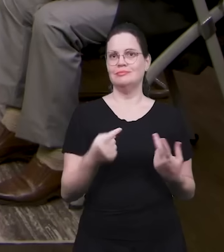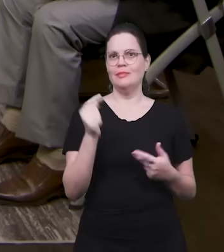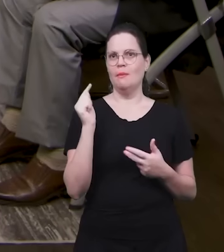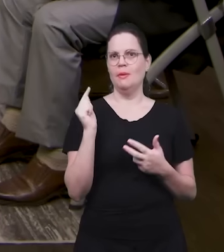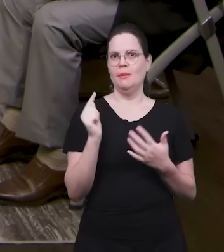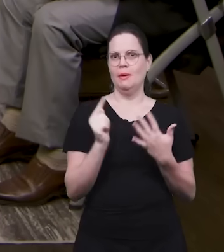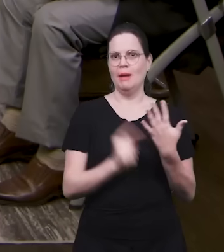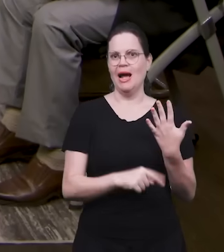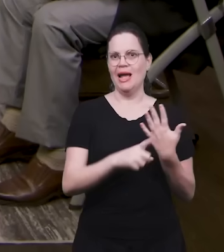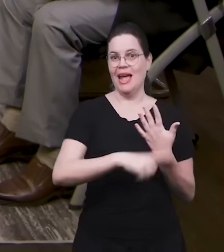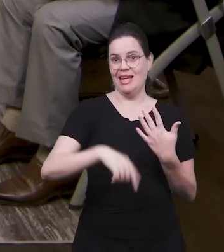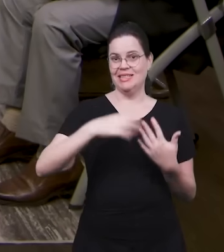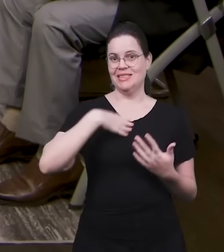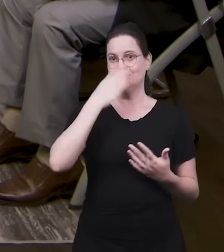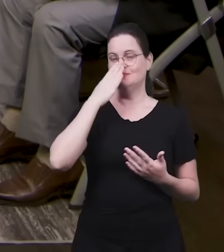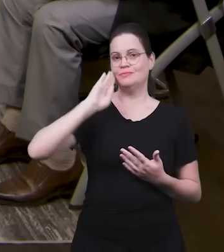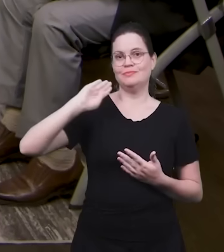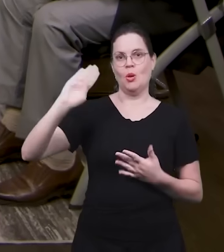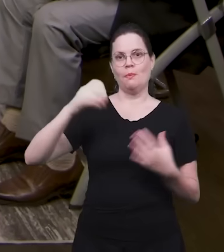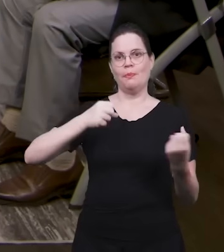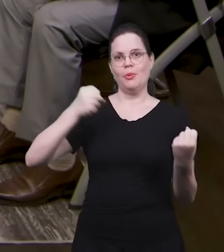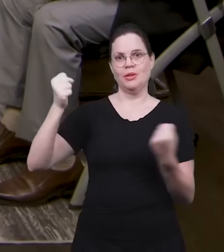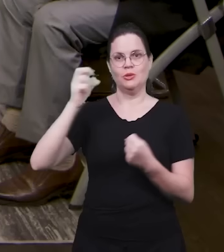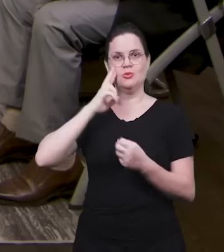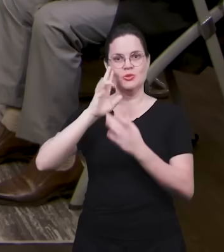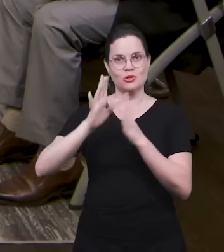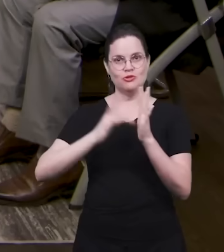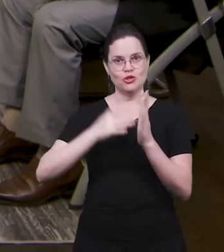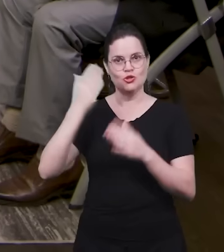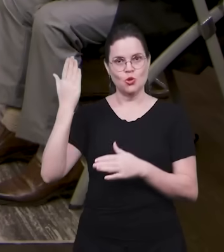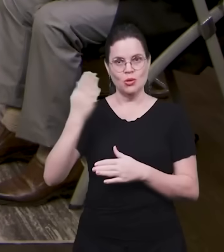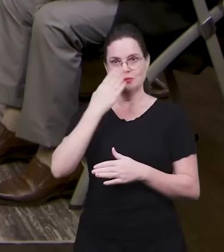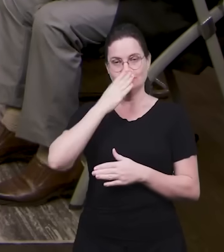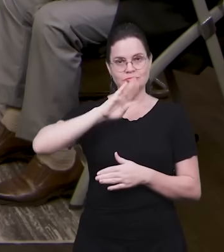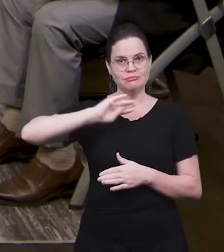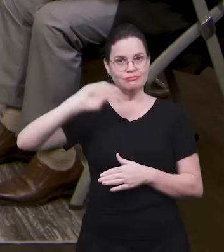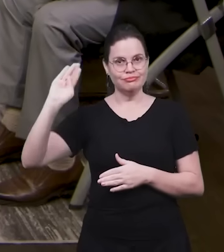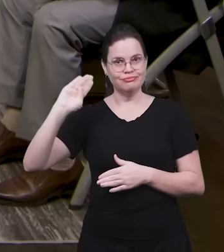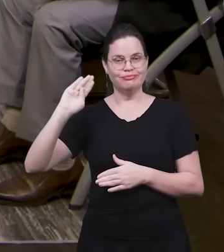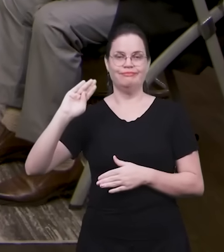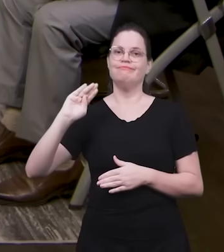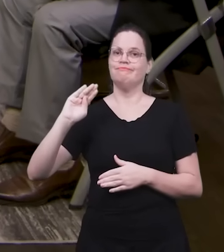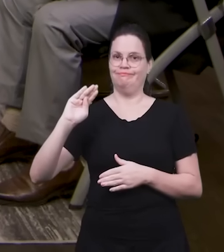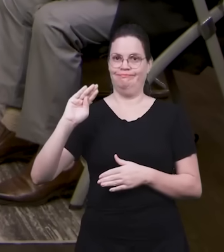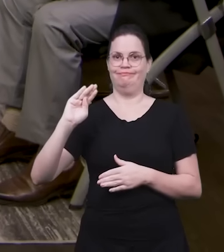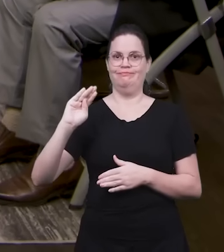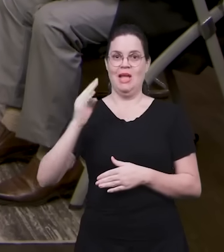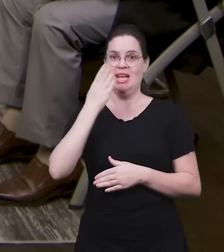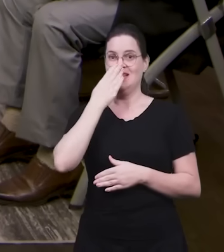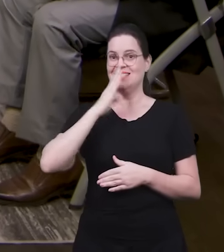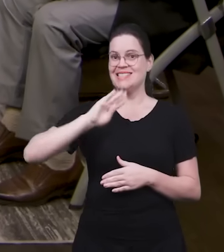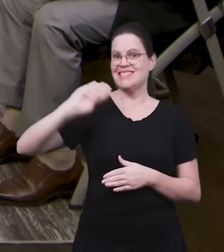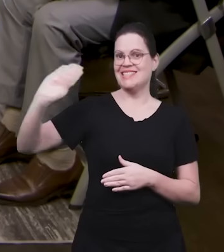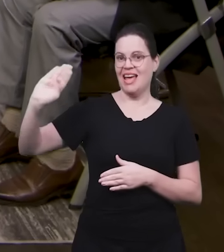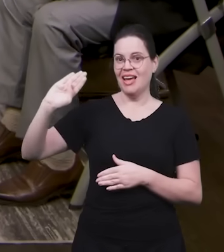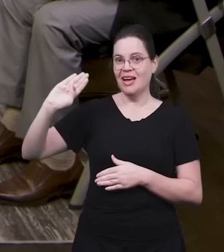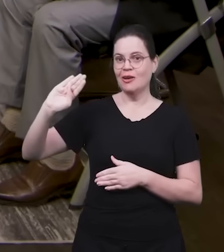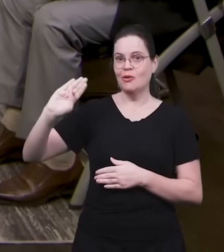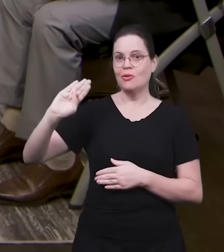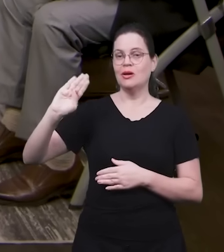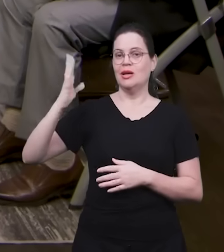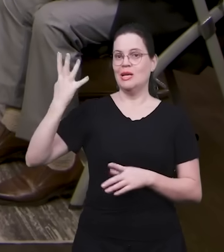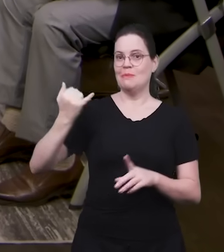de todos esses que negam o poder de Jesus, e não somente isso, eles negam